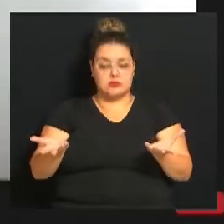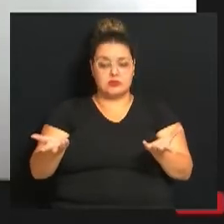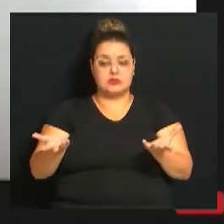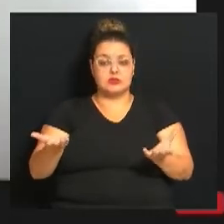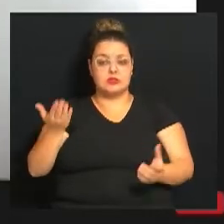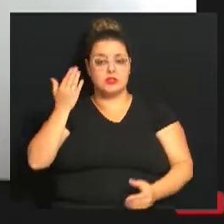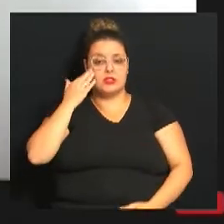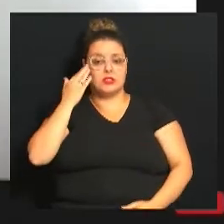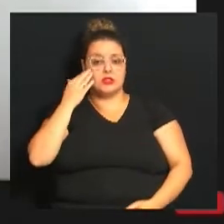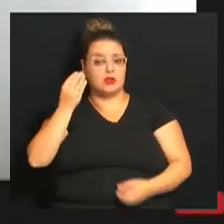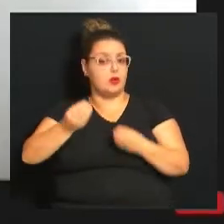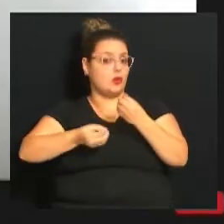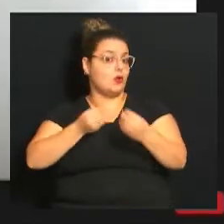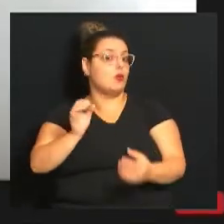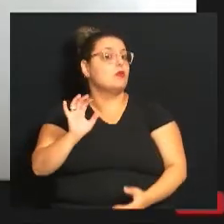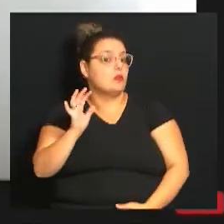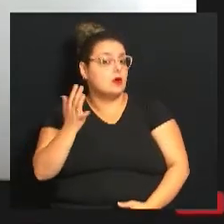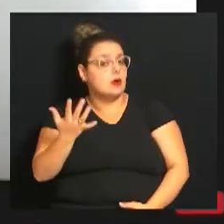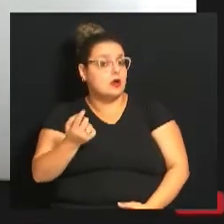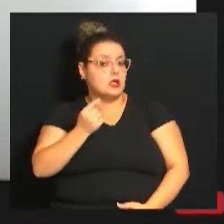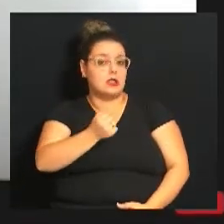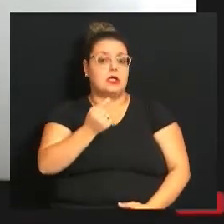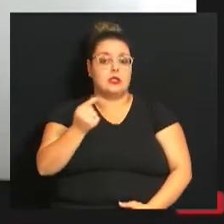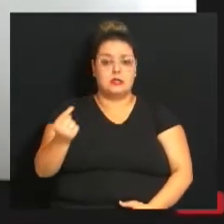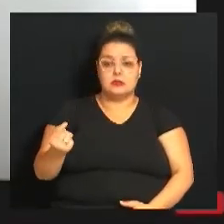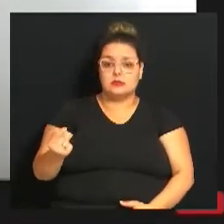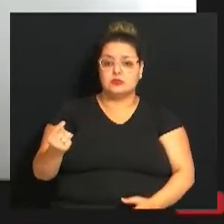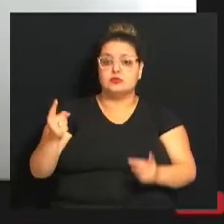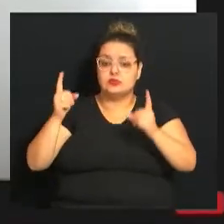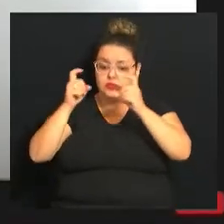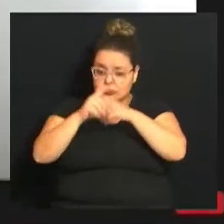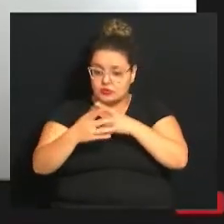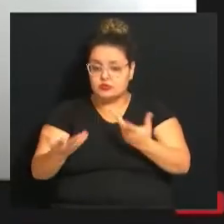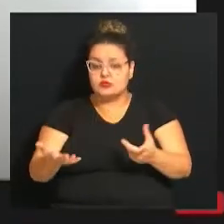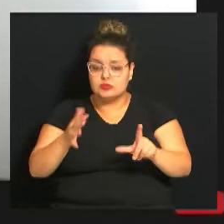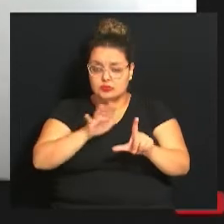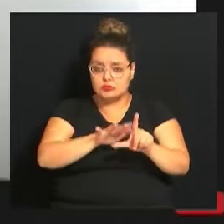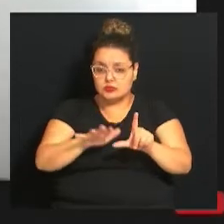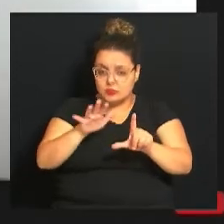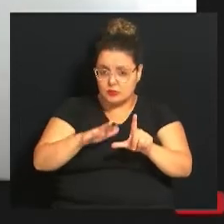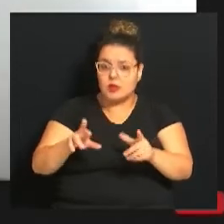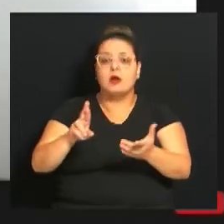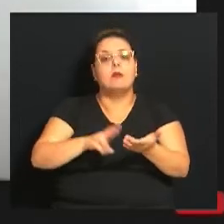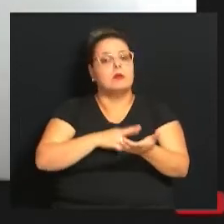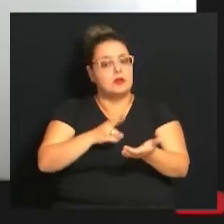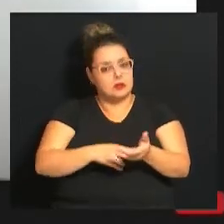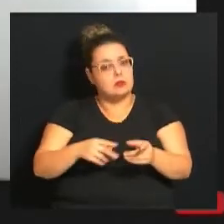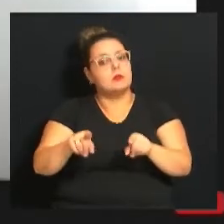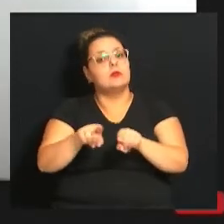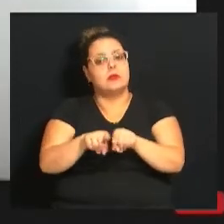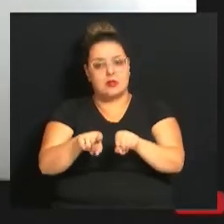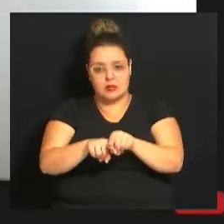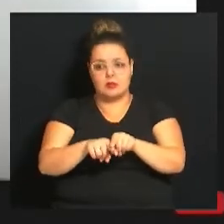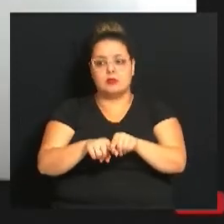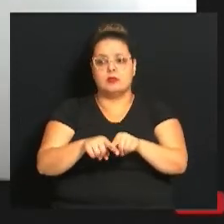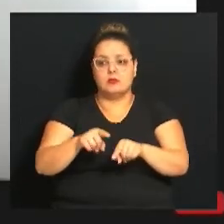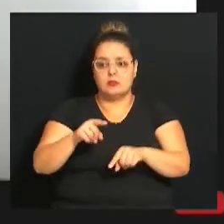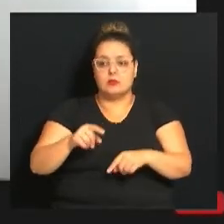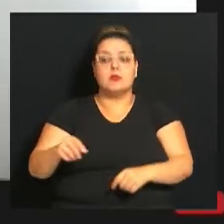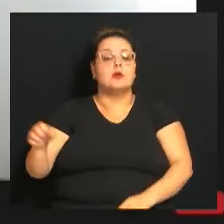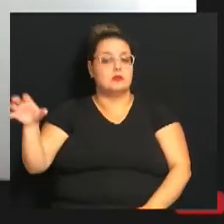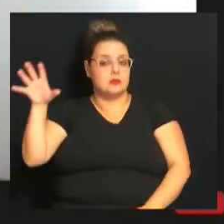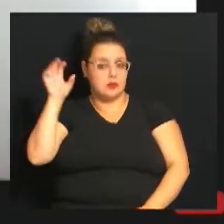como se procedem cada uma dessas diferentes plataformas. Acho que para a revista vale isso, vale também para os produtores de audiovisual e vale